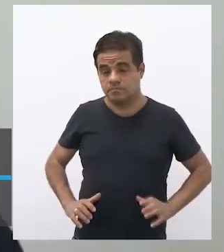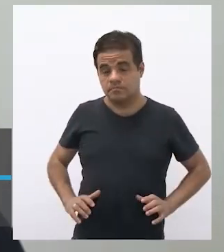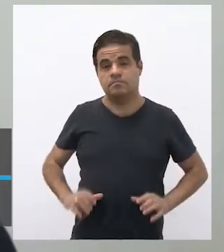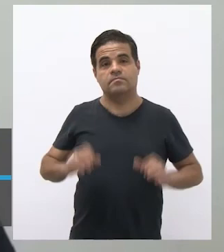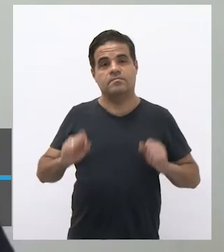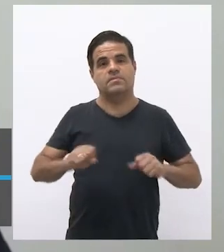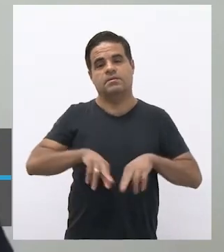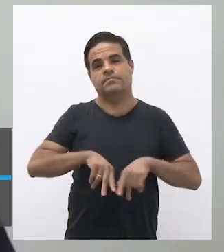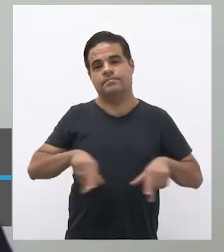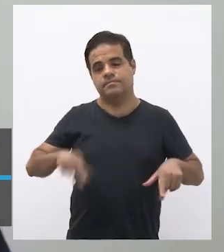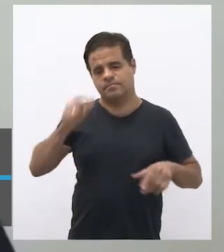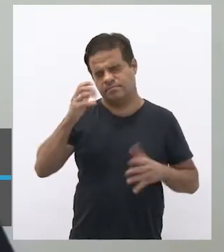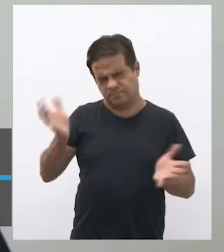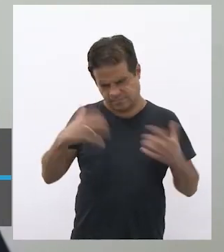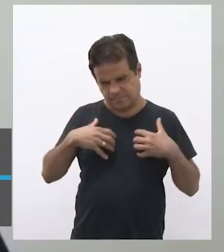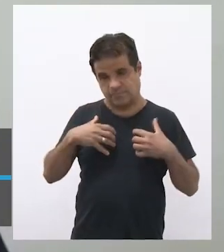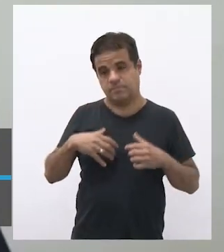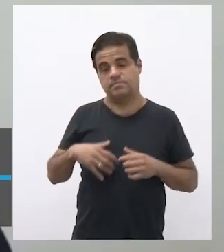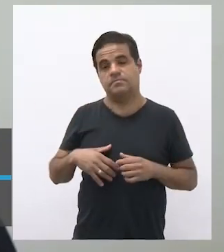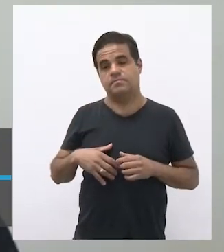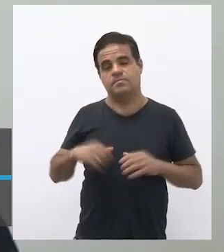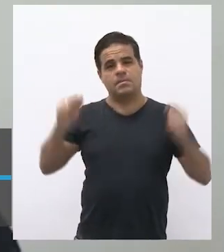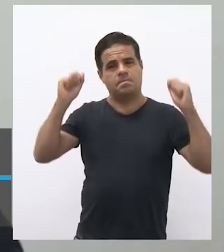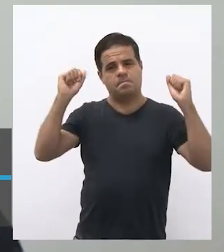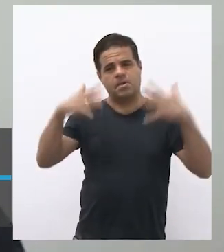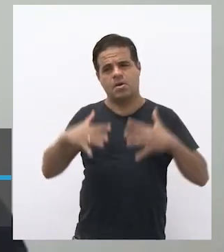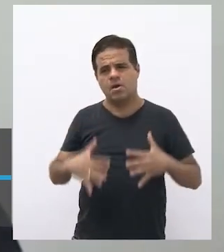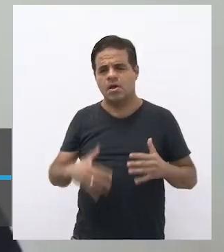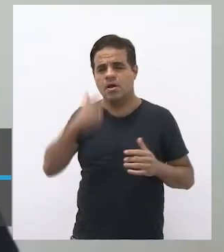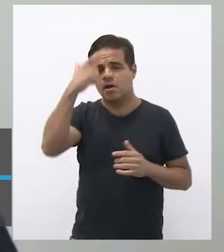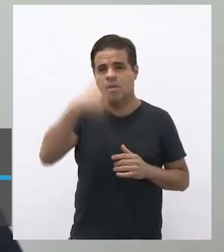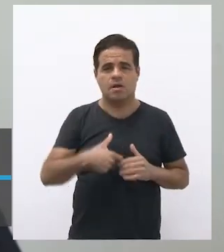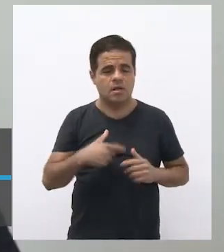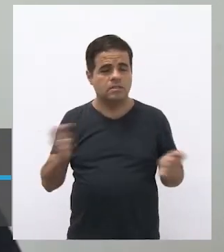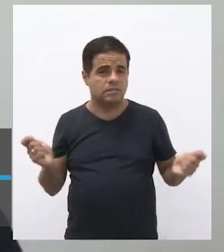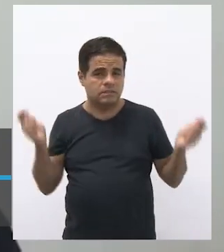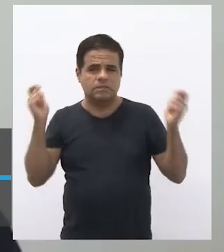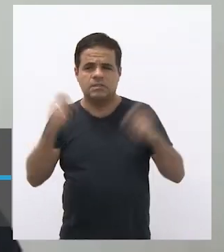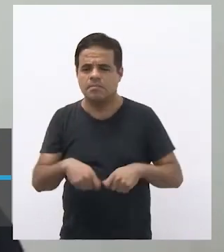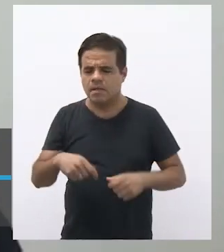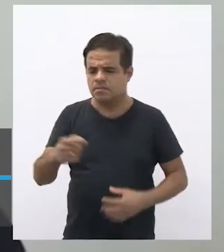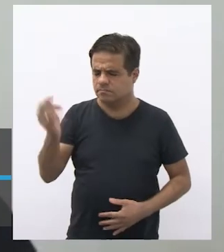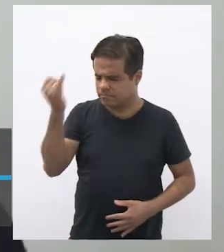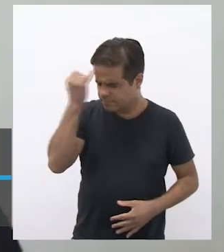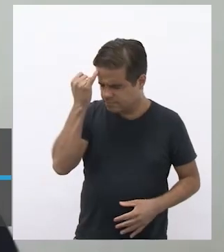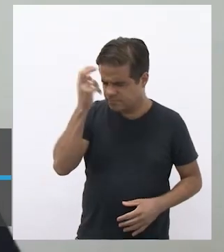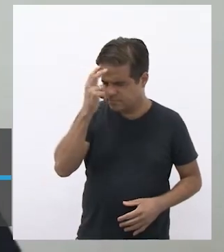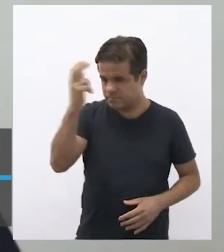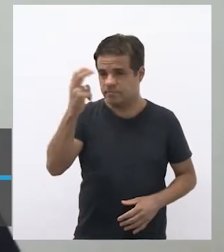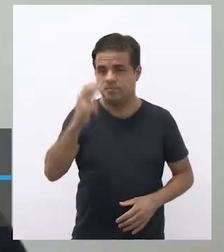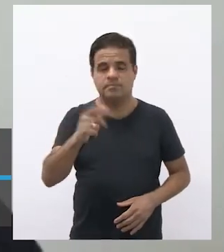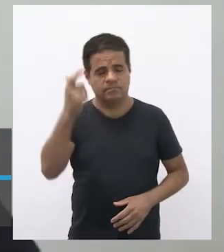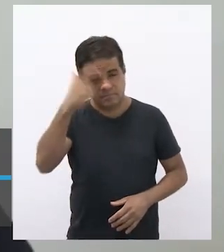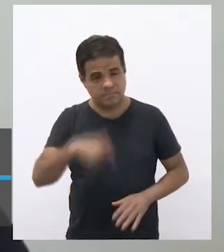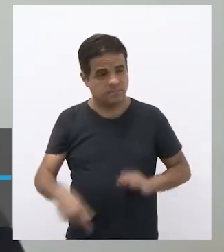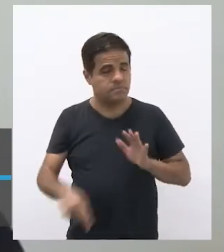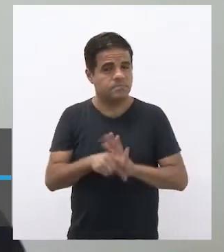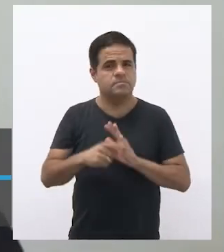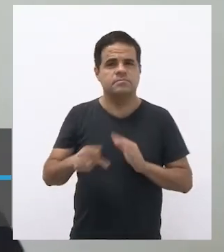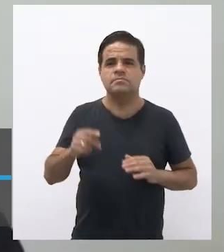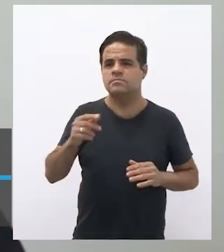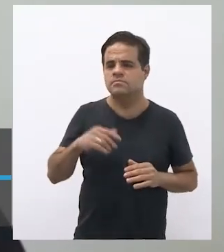de acesso à saúde, né, por causa da sobrecarga do sistema de saúde. Então, a gente tem aí a situação em que o